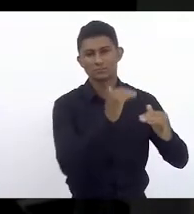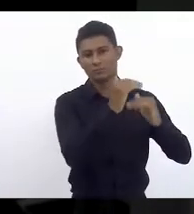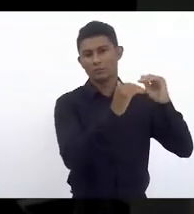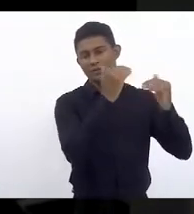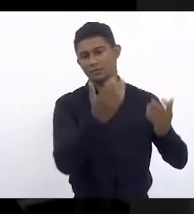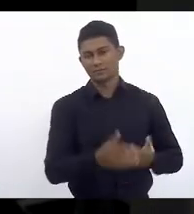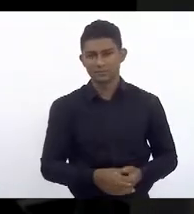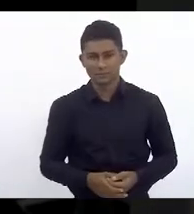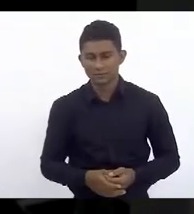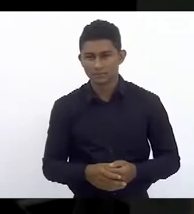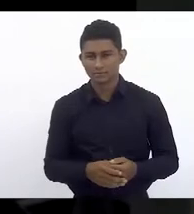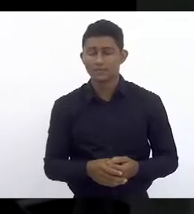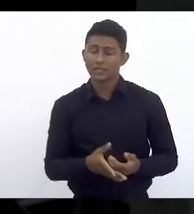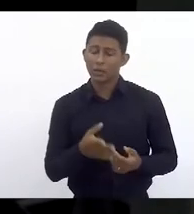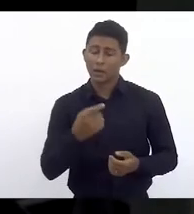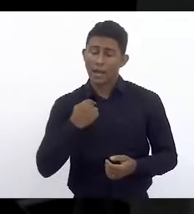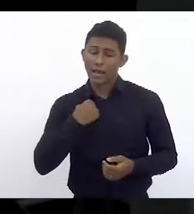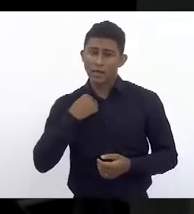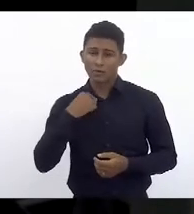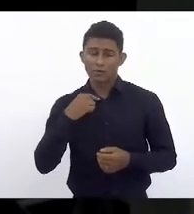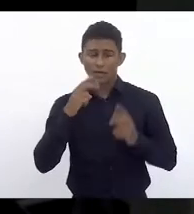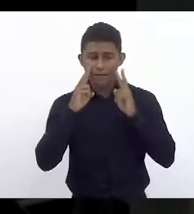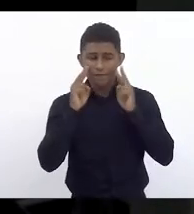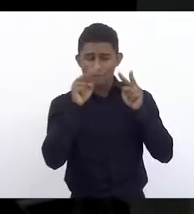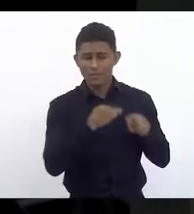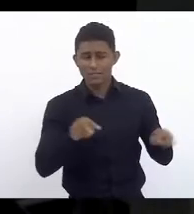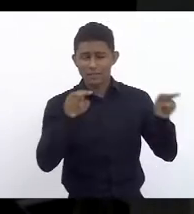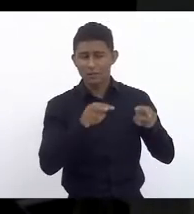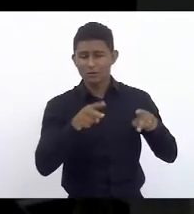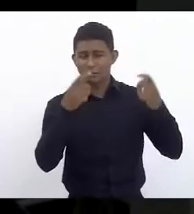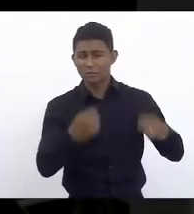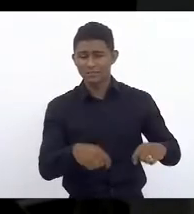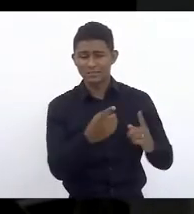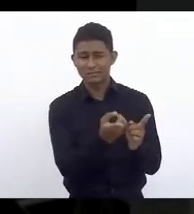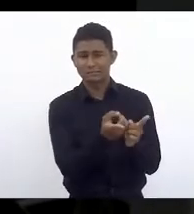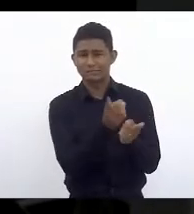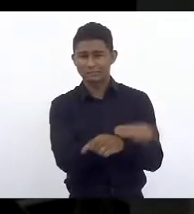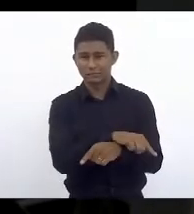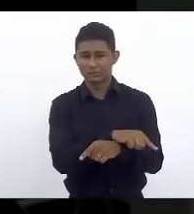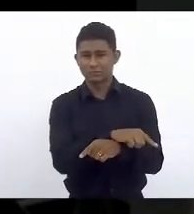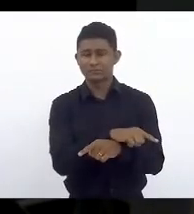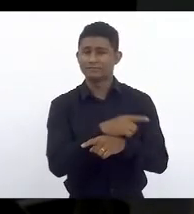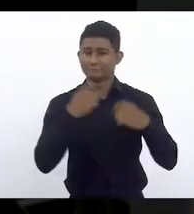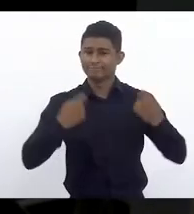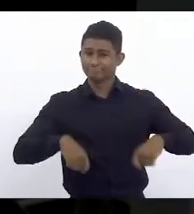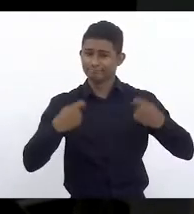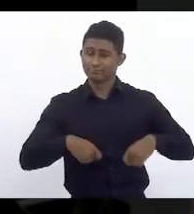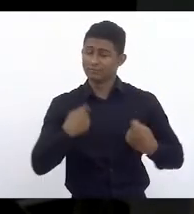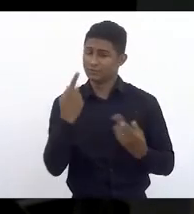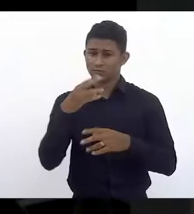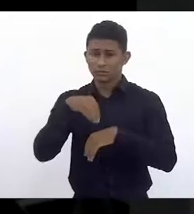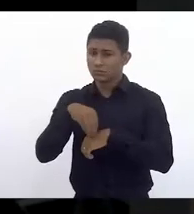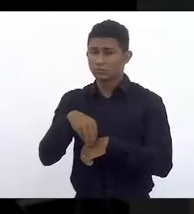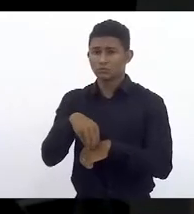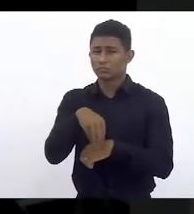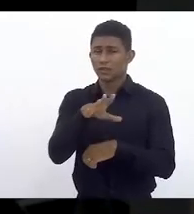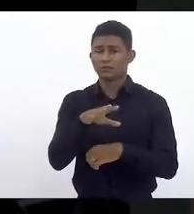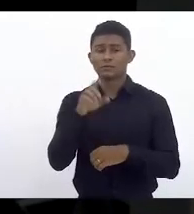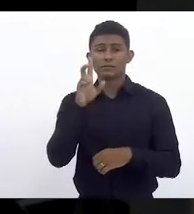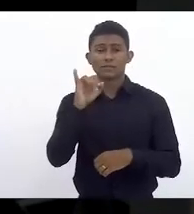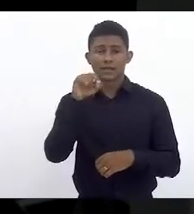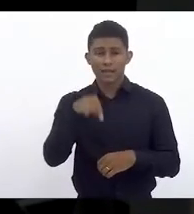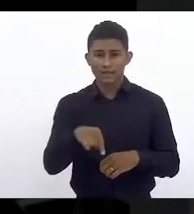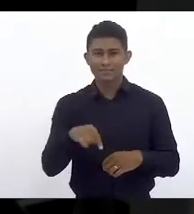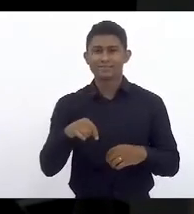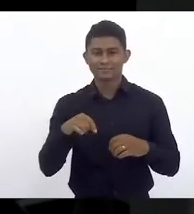preciso, do meu ponto de vista, inverter essa lógica. Né? E até fica como sugestão, se a casa assim